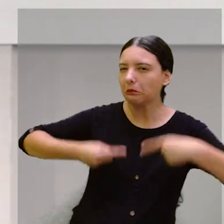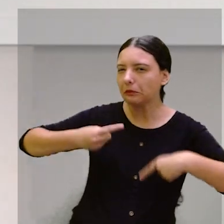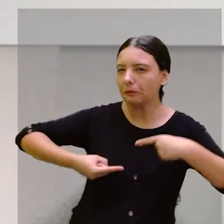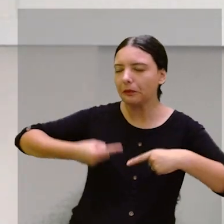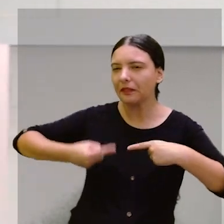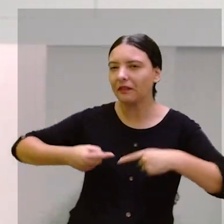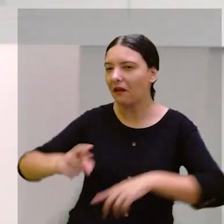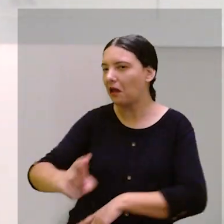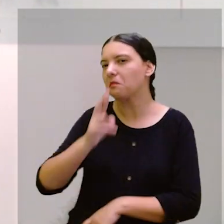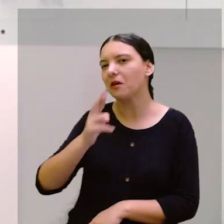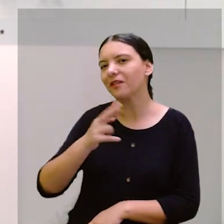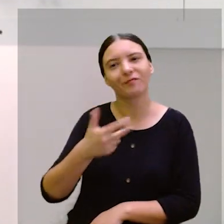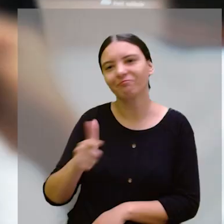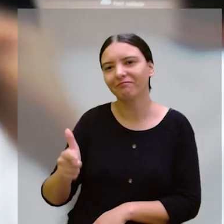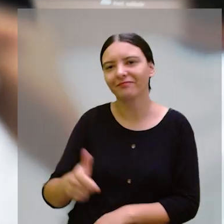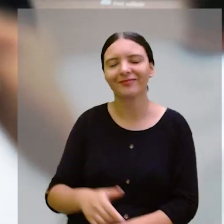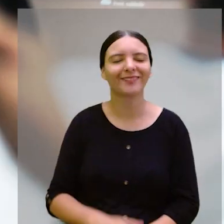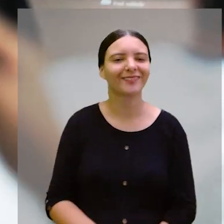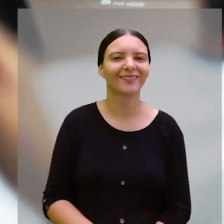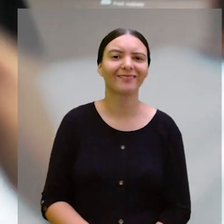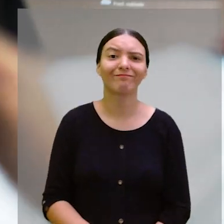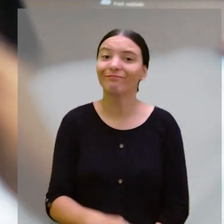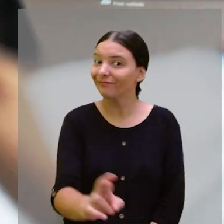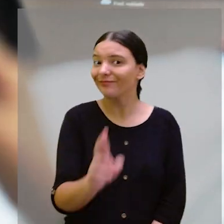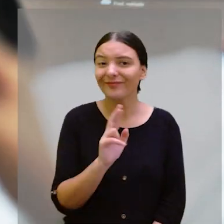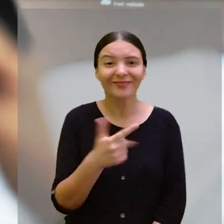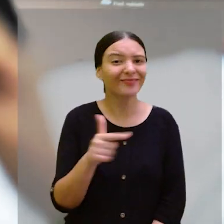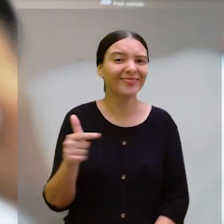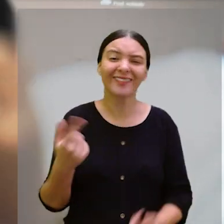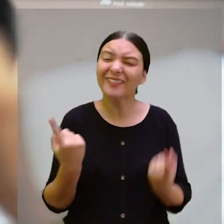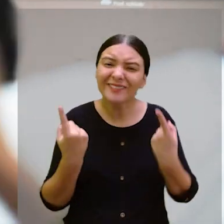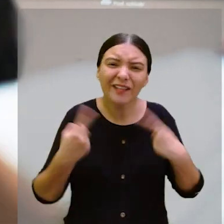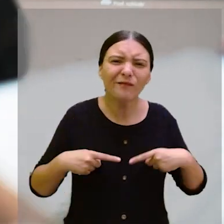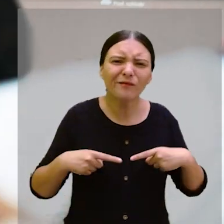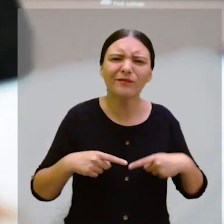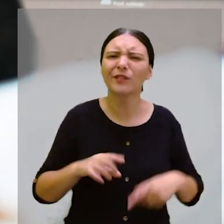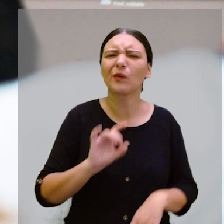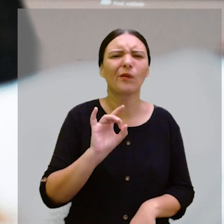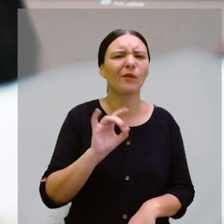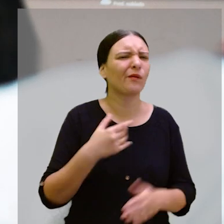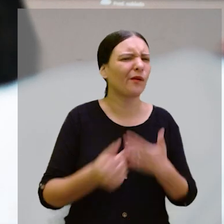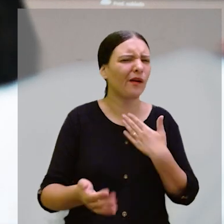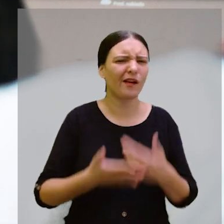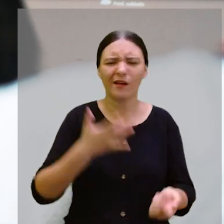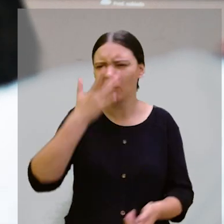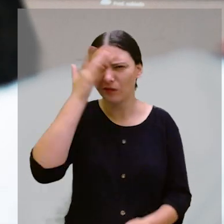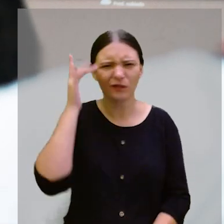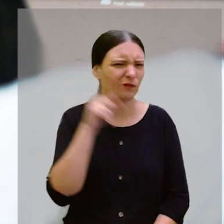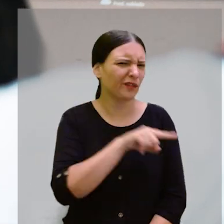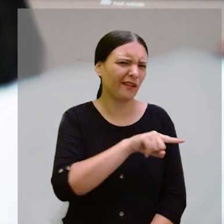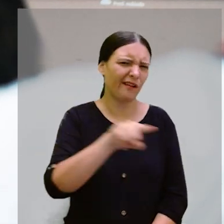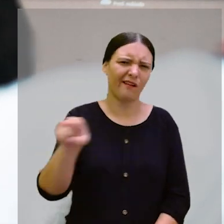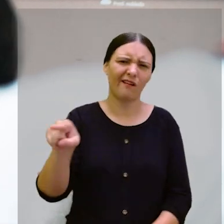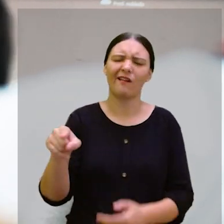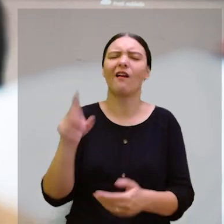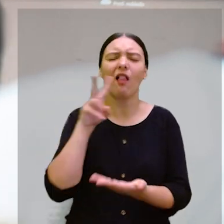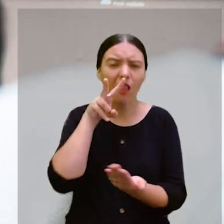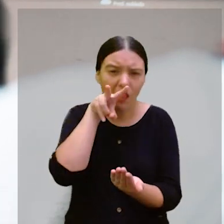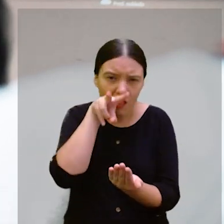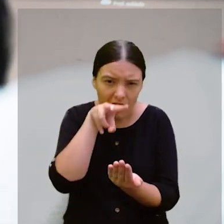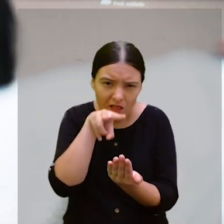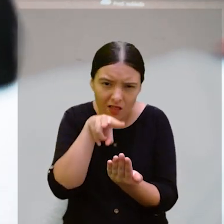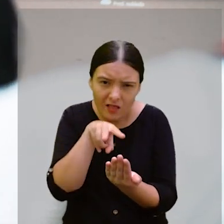sem resposta, né? Não tem resposta. Eu desafio qualquer um aqui, em sã consciência, qualquer um de vocês, a ler Dom